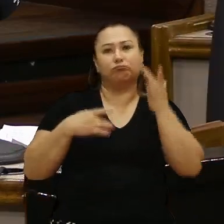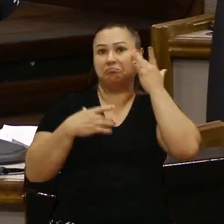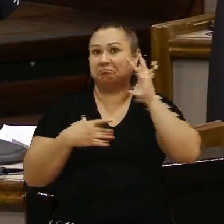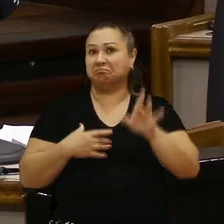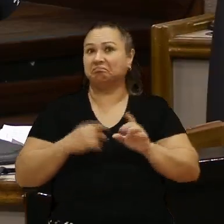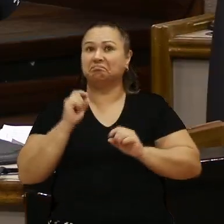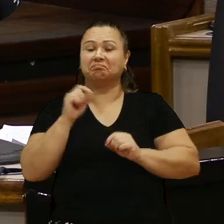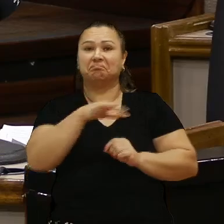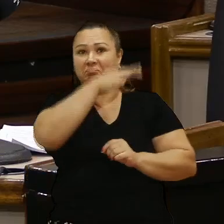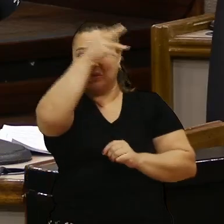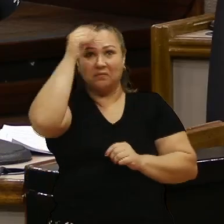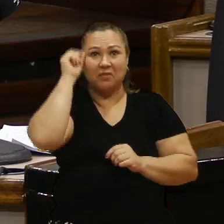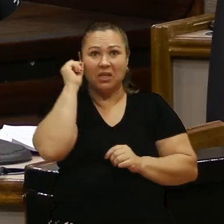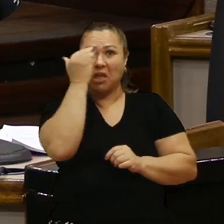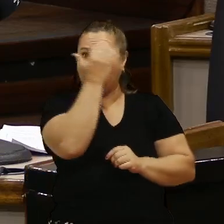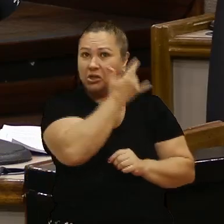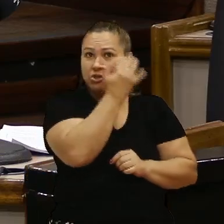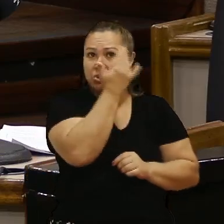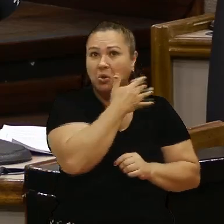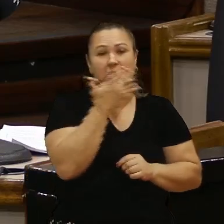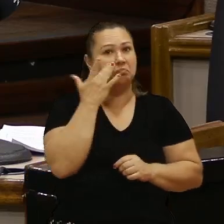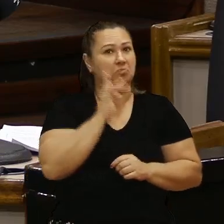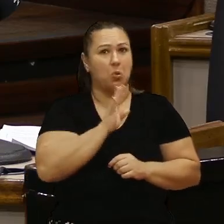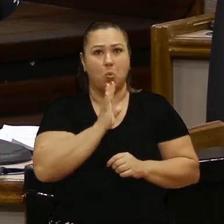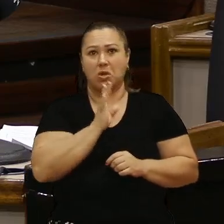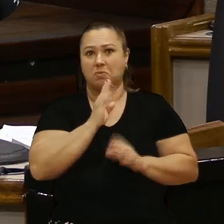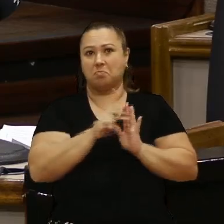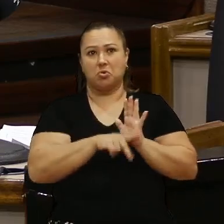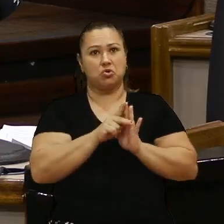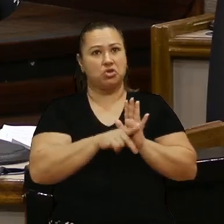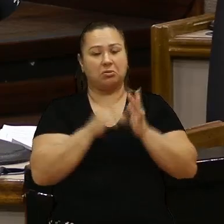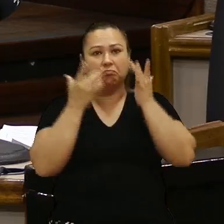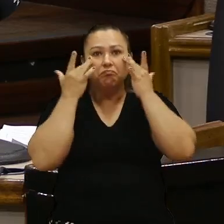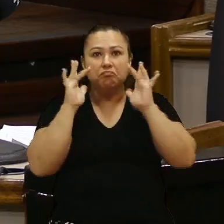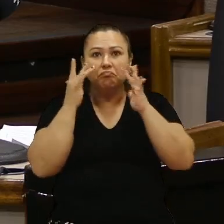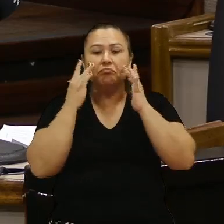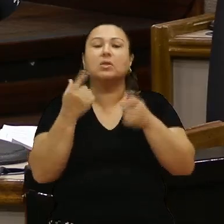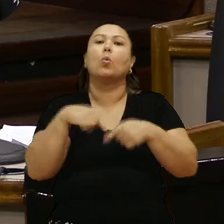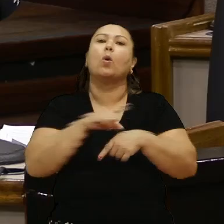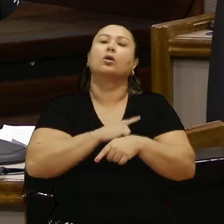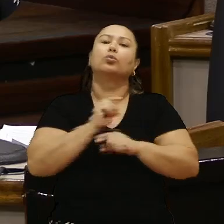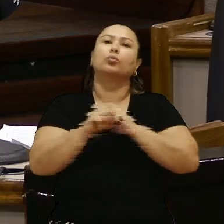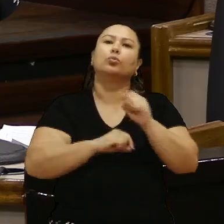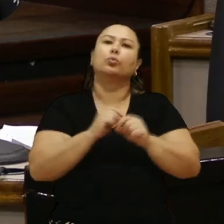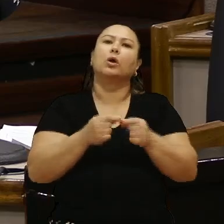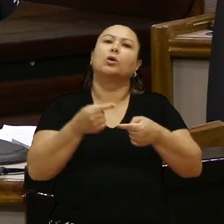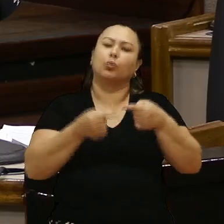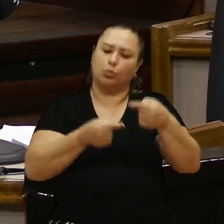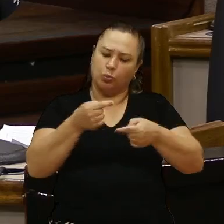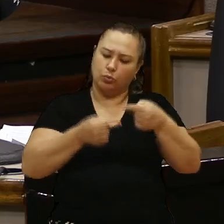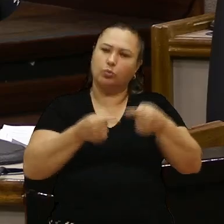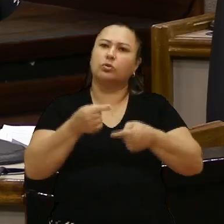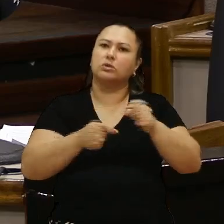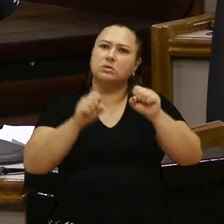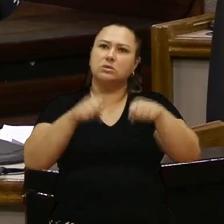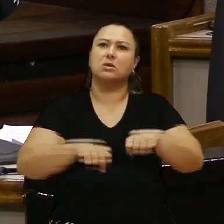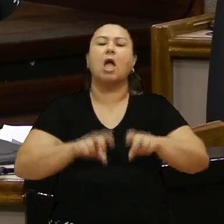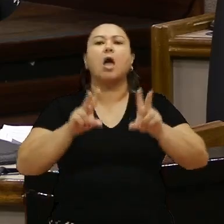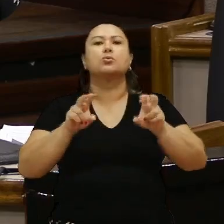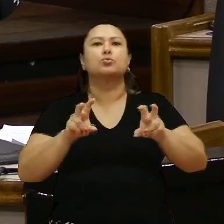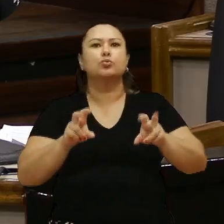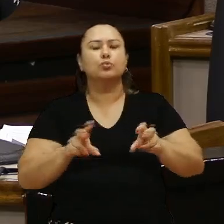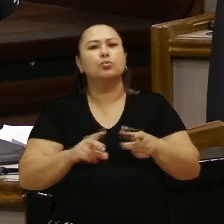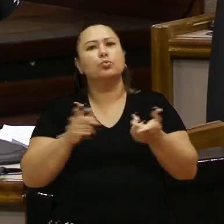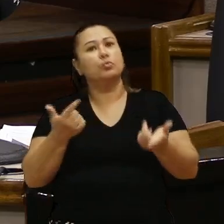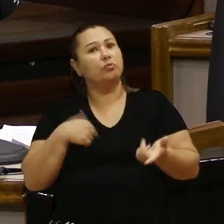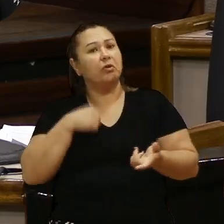do prefeito em relação a isso, não conheço esse projeto, mas eu acho que a frente é justamente para isso, a gente poder debater esses assuntos e